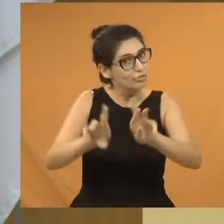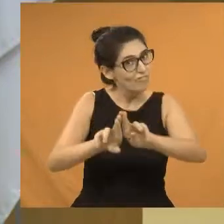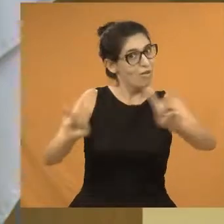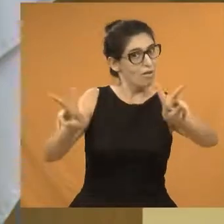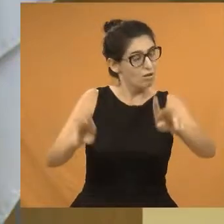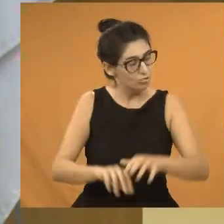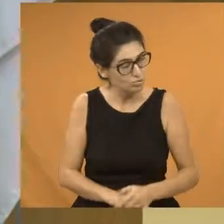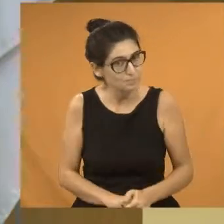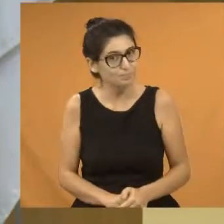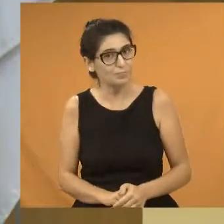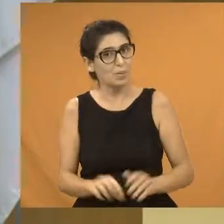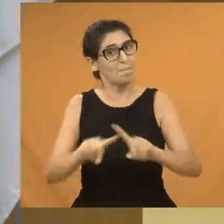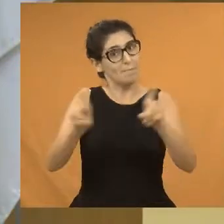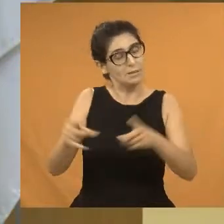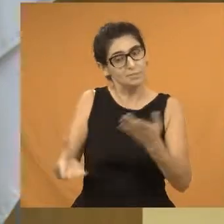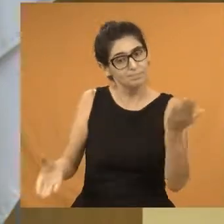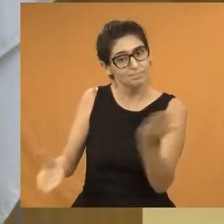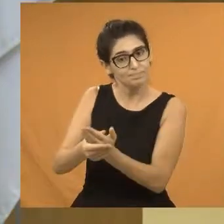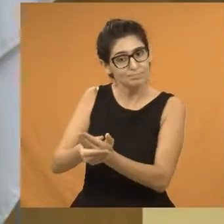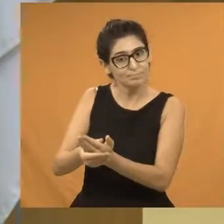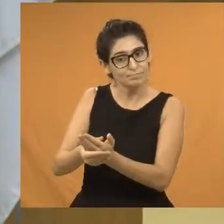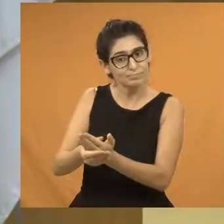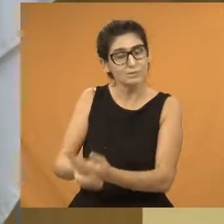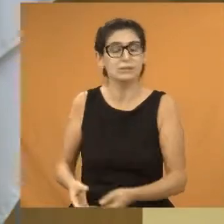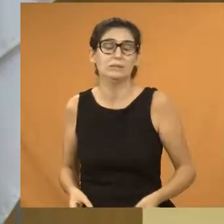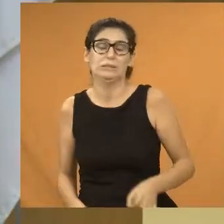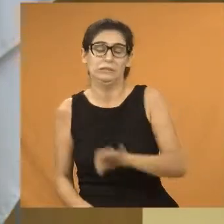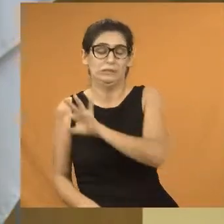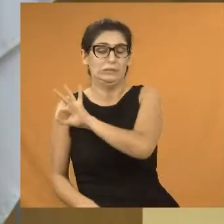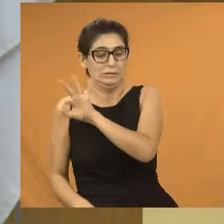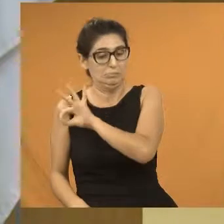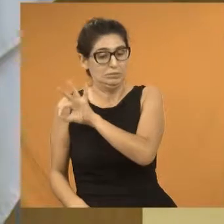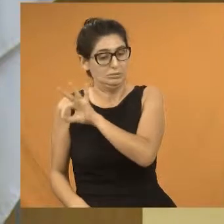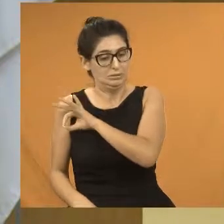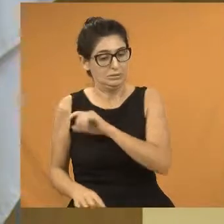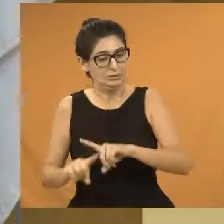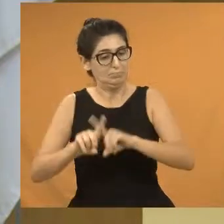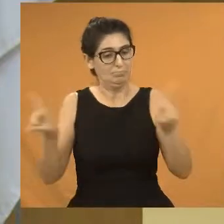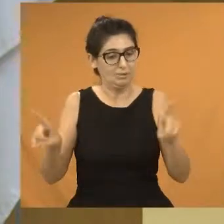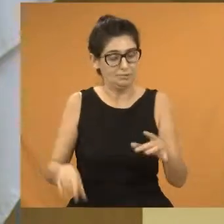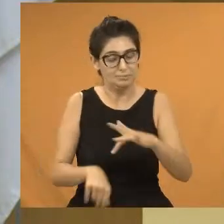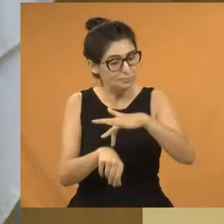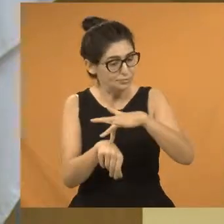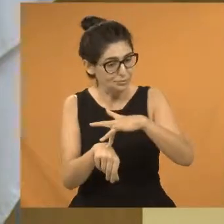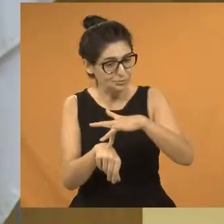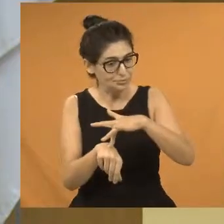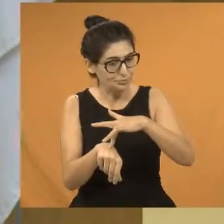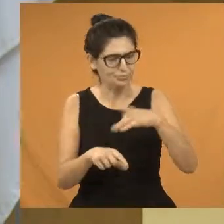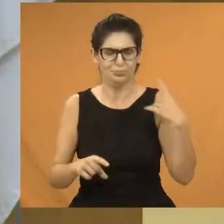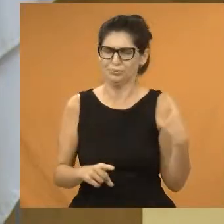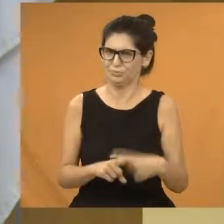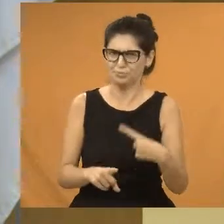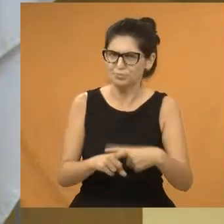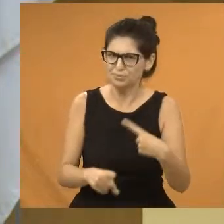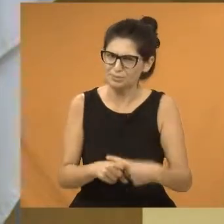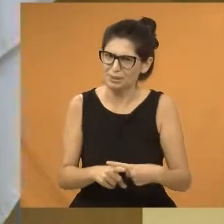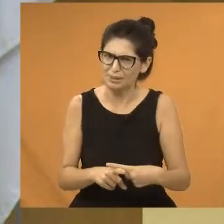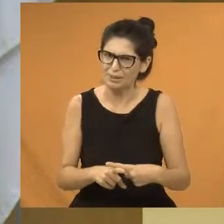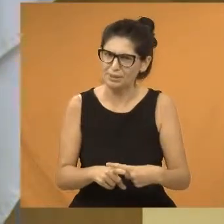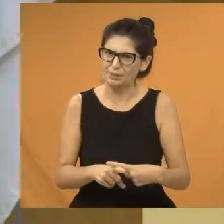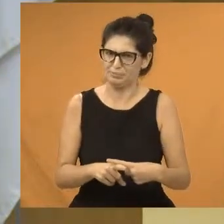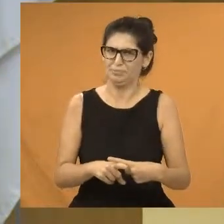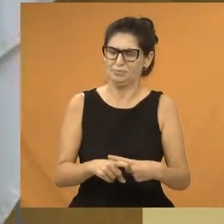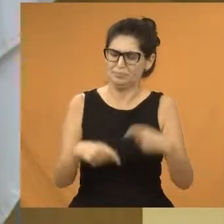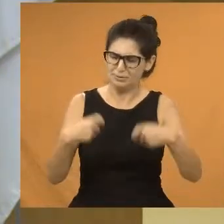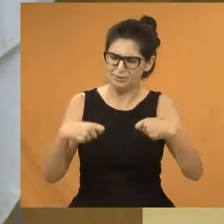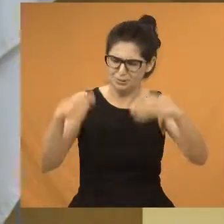das suas atribuições junto à polícia. Isso é um absurdo, é uma distorção de valores enormes, a gente tem que estar revendo isso.